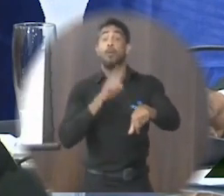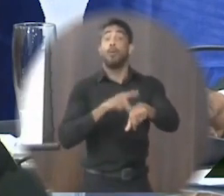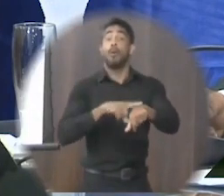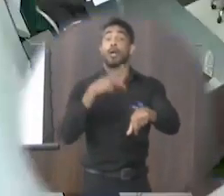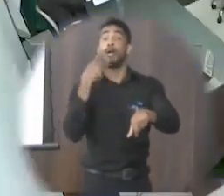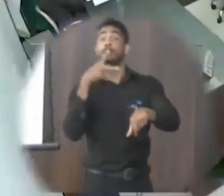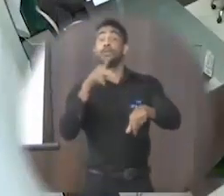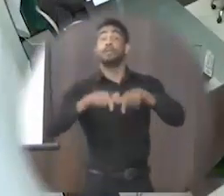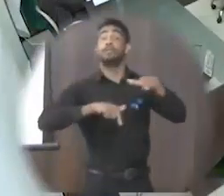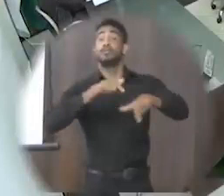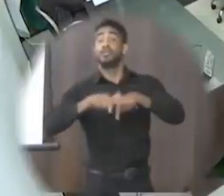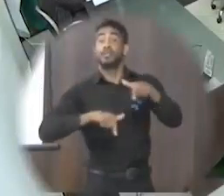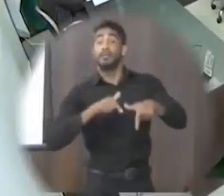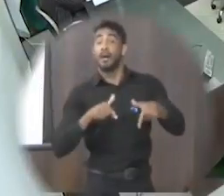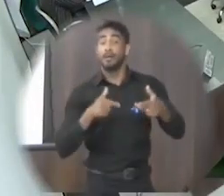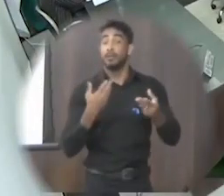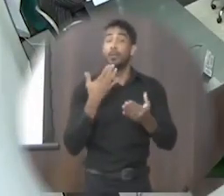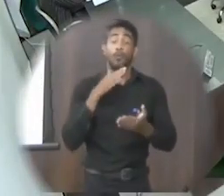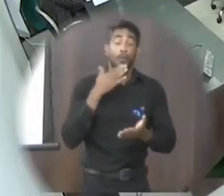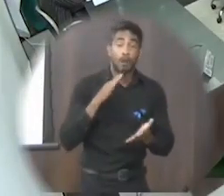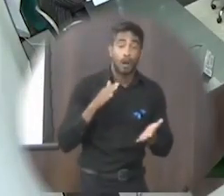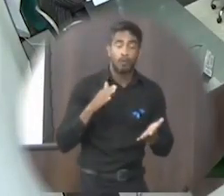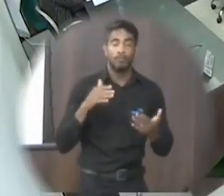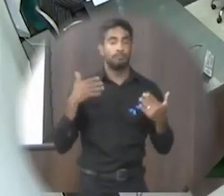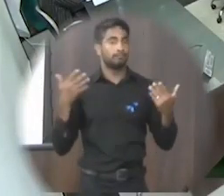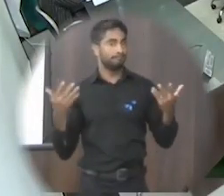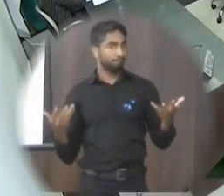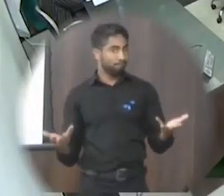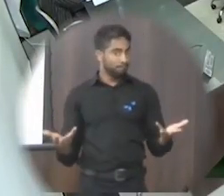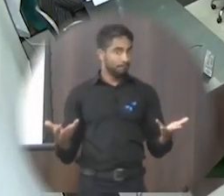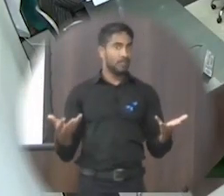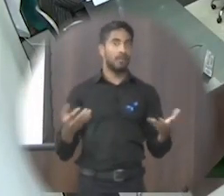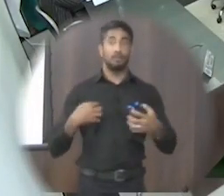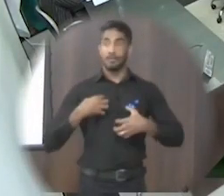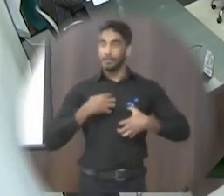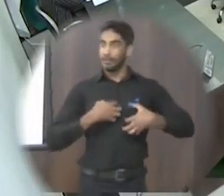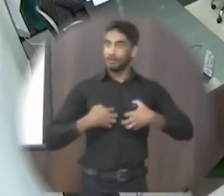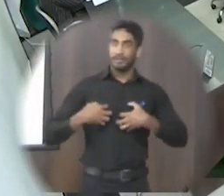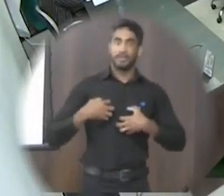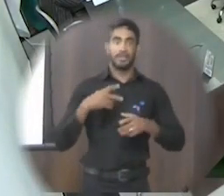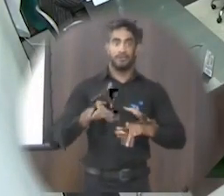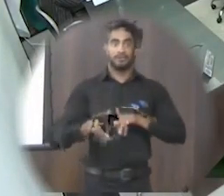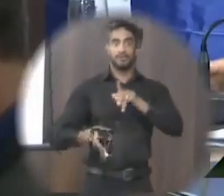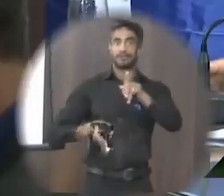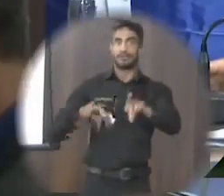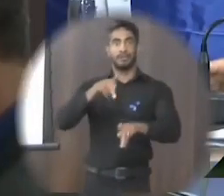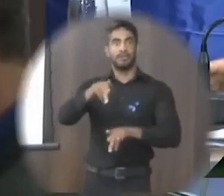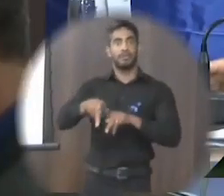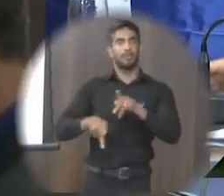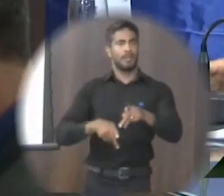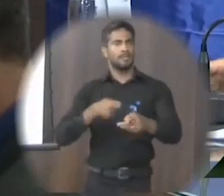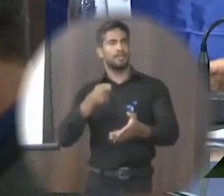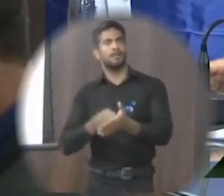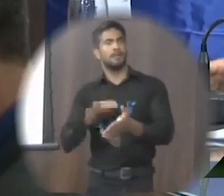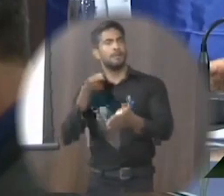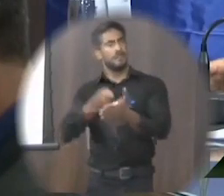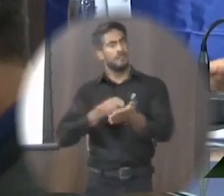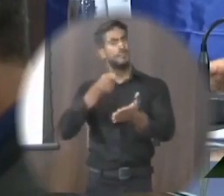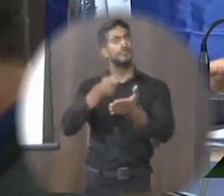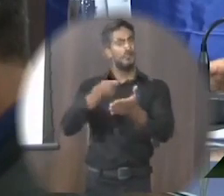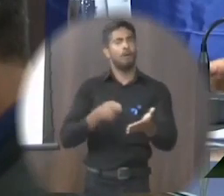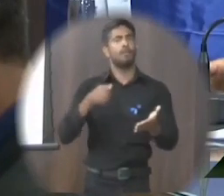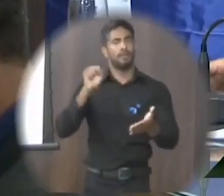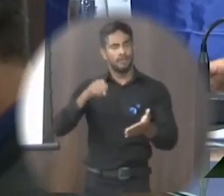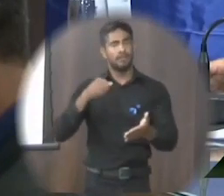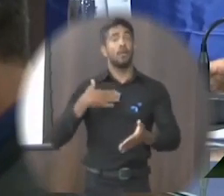profissional, qual é a carga horária. Então, assim, é um anseio da população onde cobra isso e